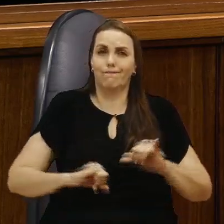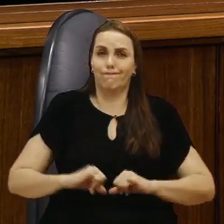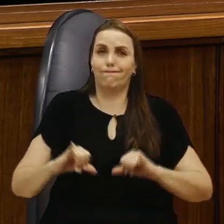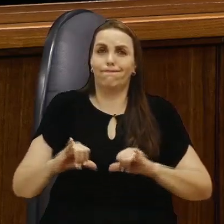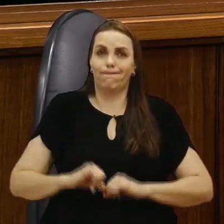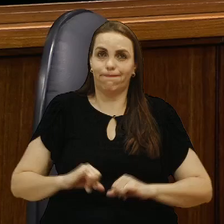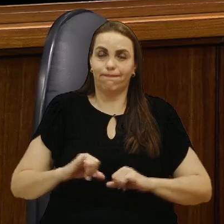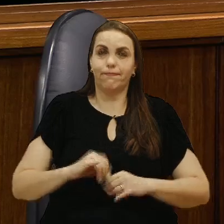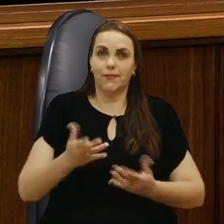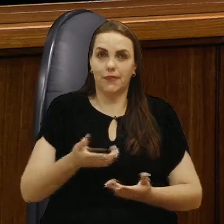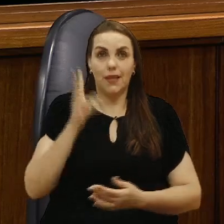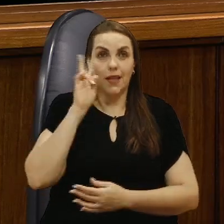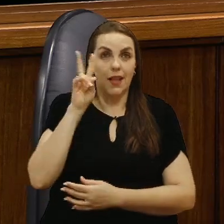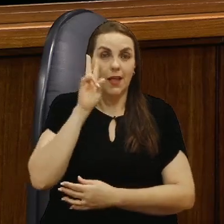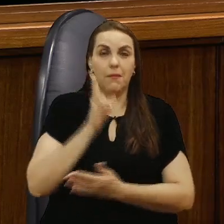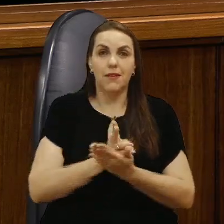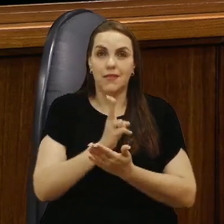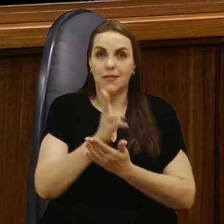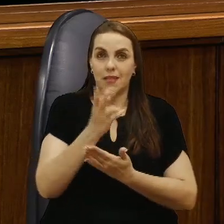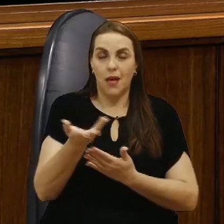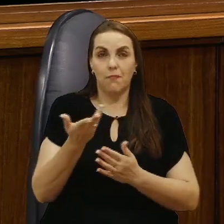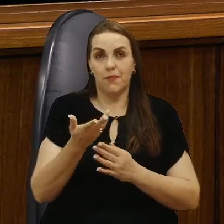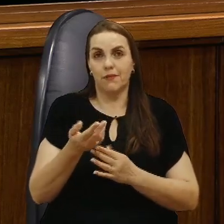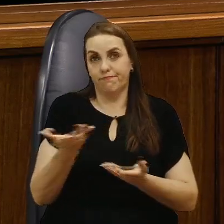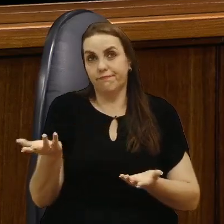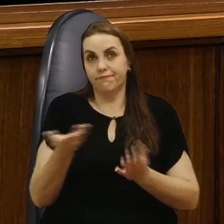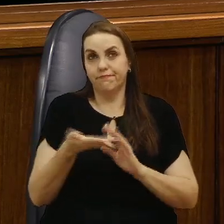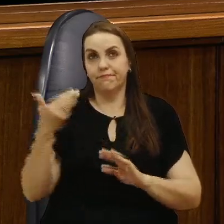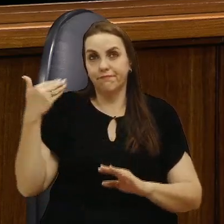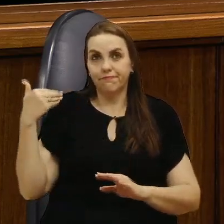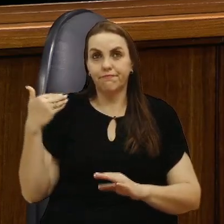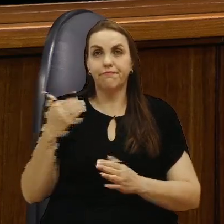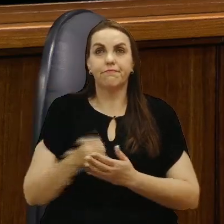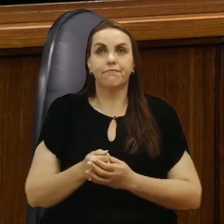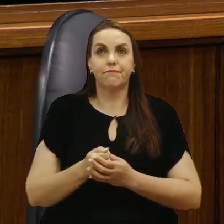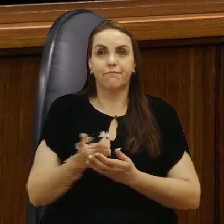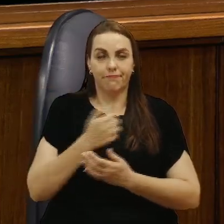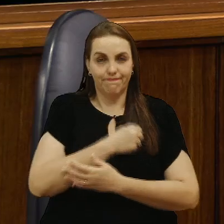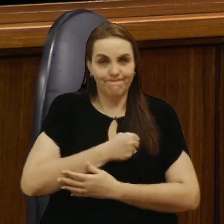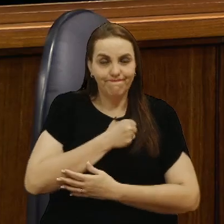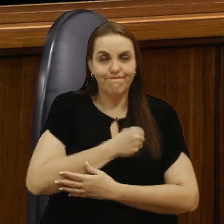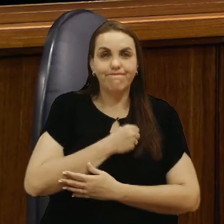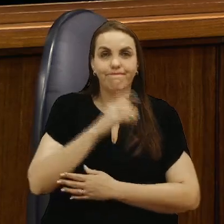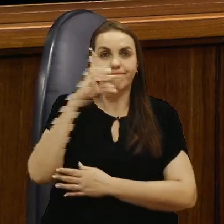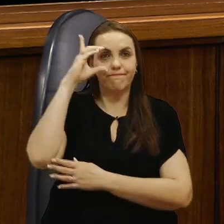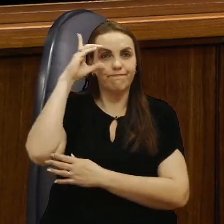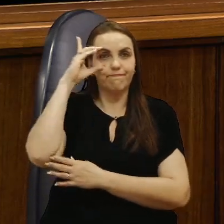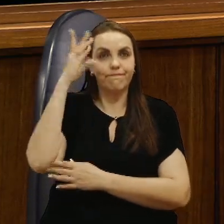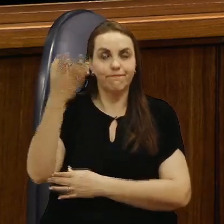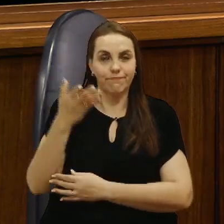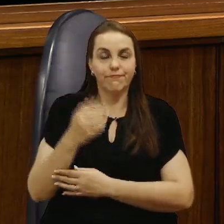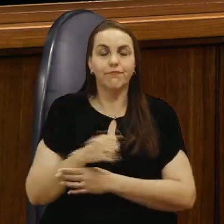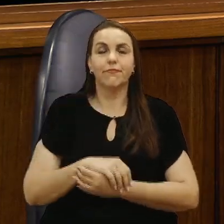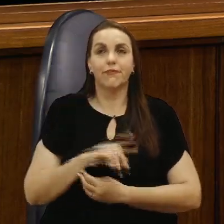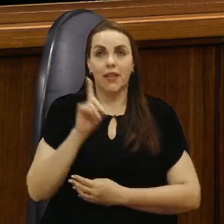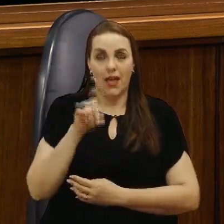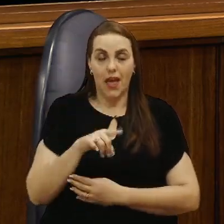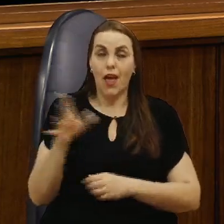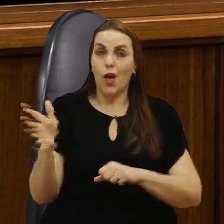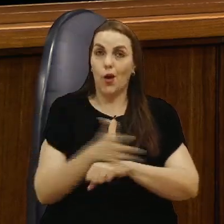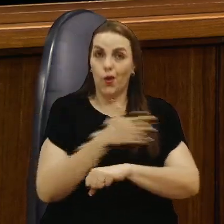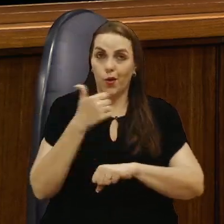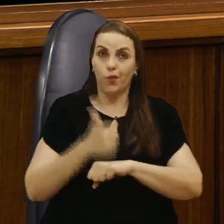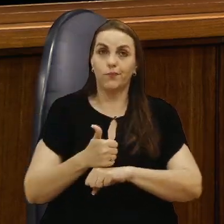que a gente tem que relembrar sempre o último caso da saudosa Dilma, que sofreu um